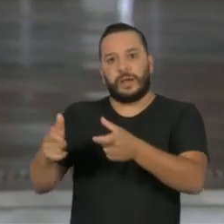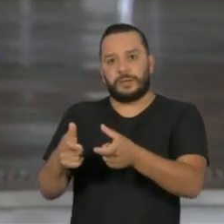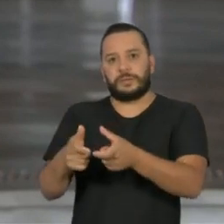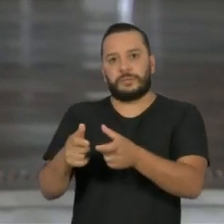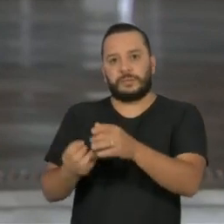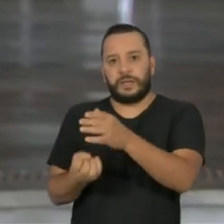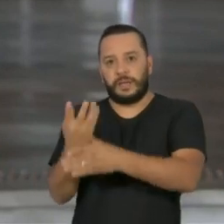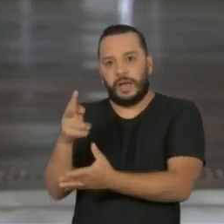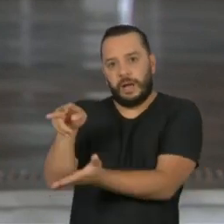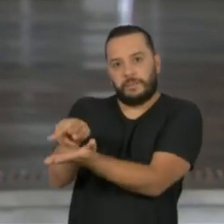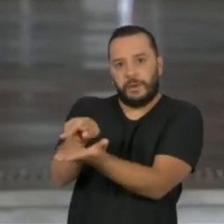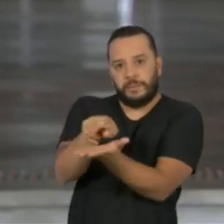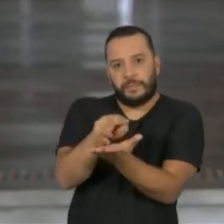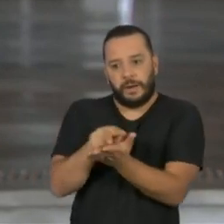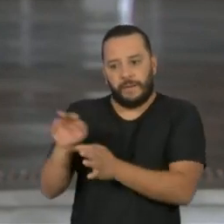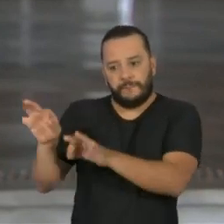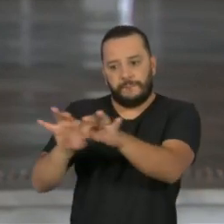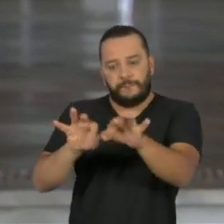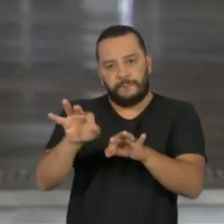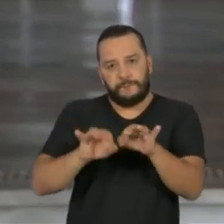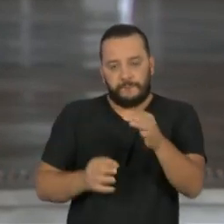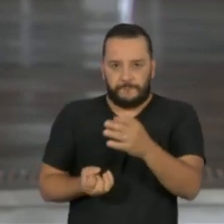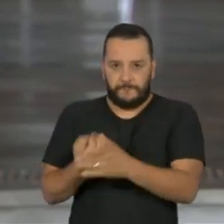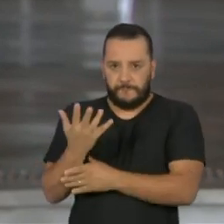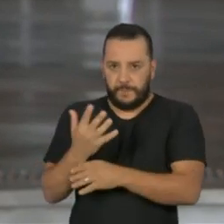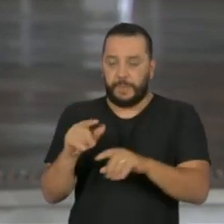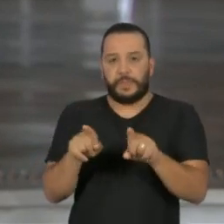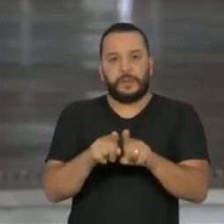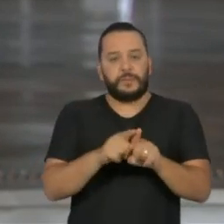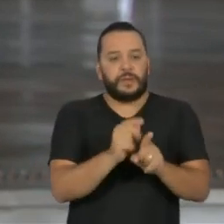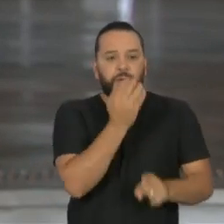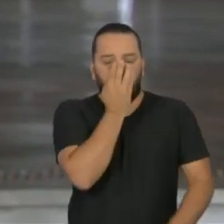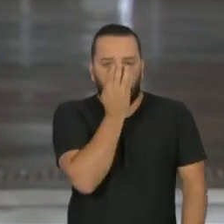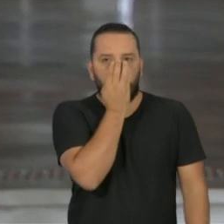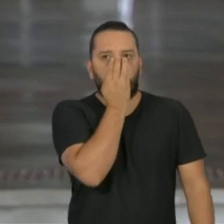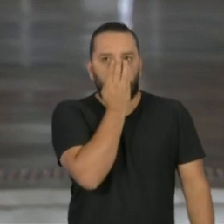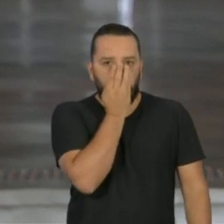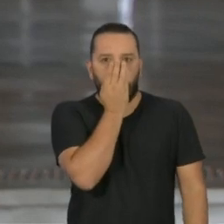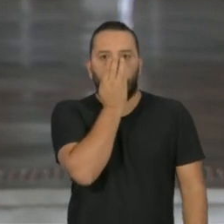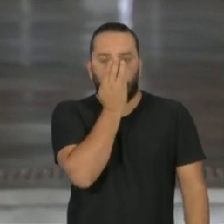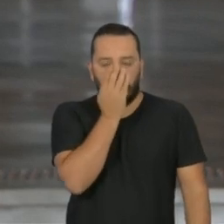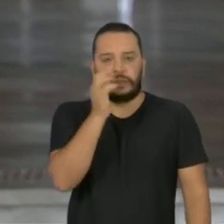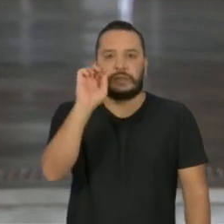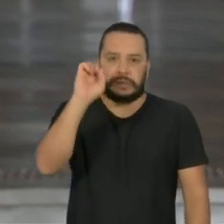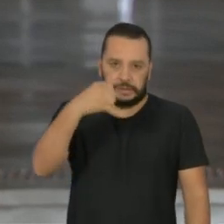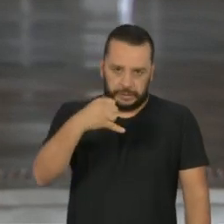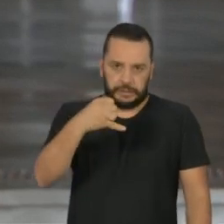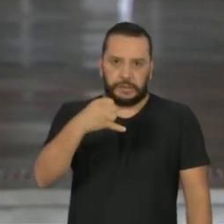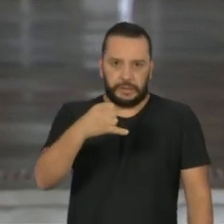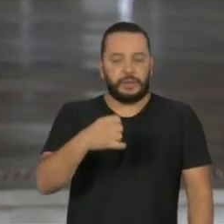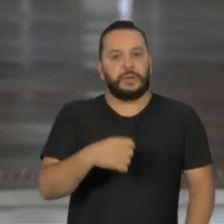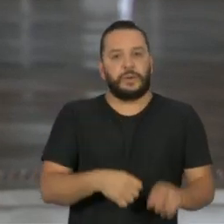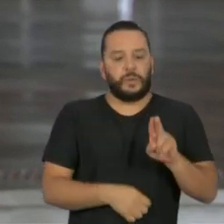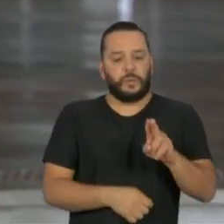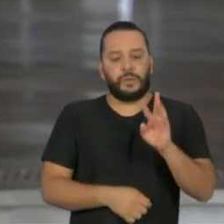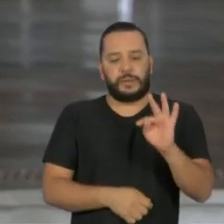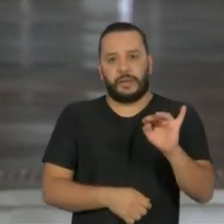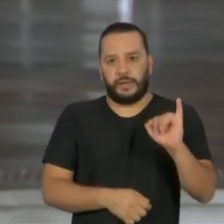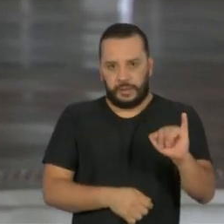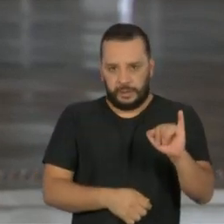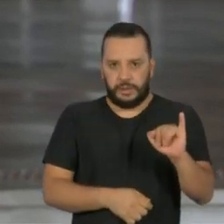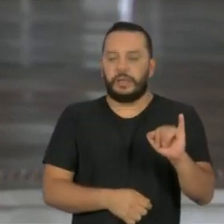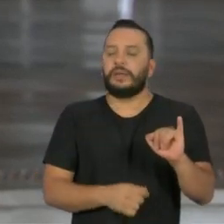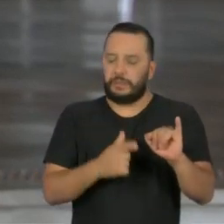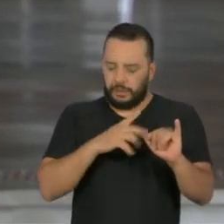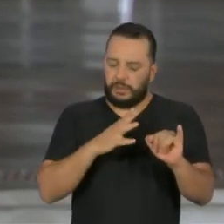a respeito do respirador, sim, o leito de UTI, ele se compõe